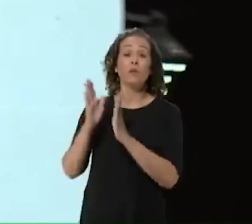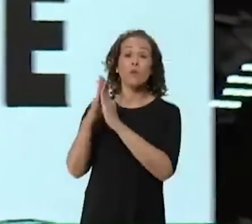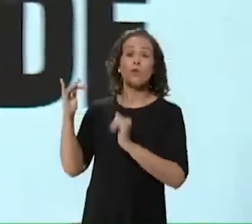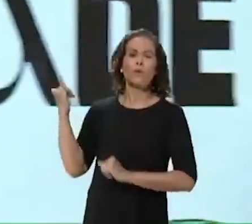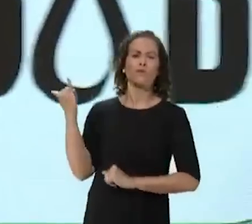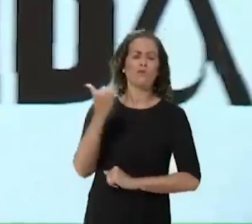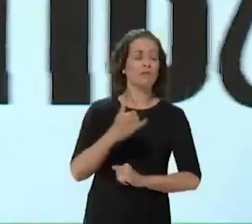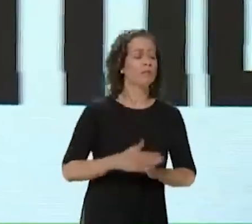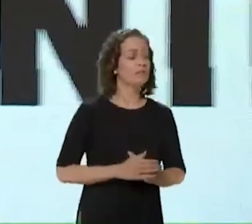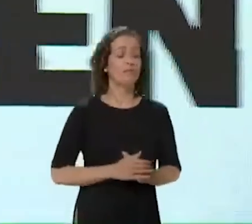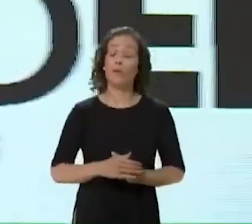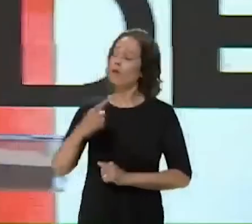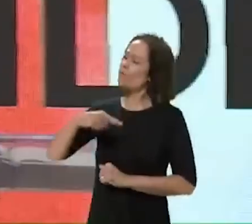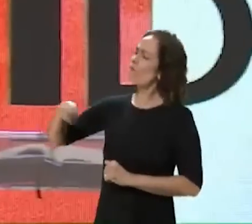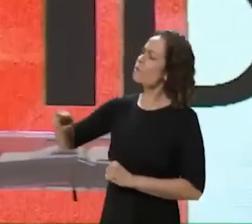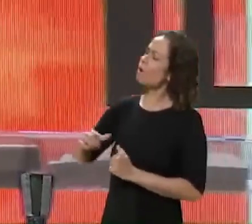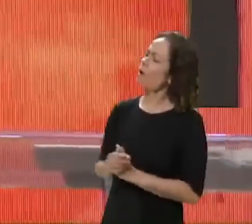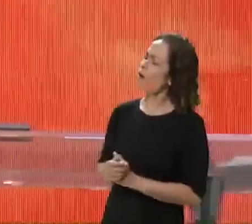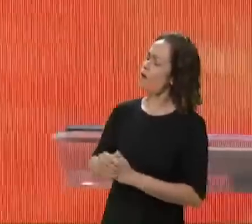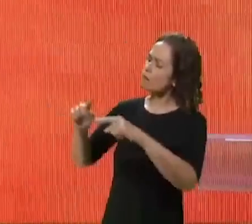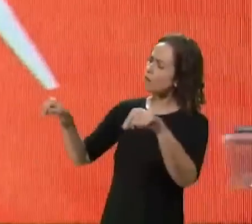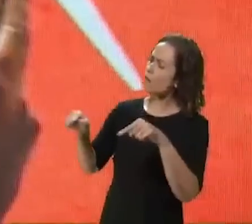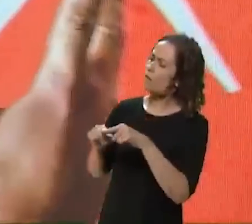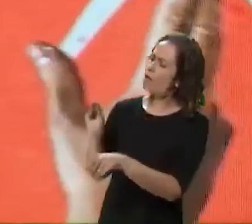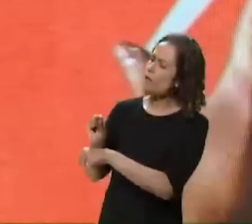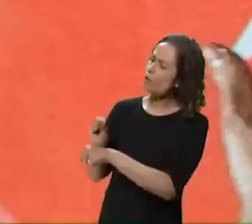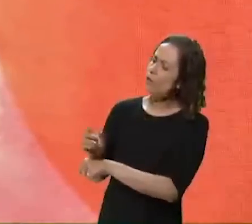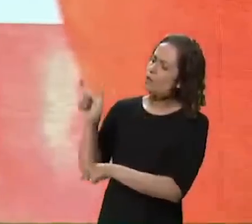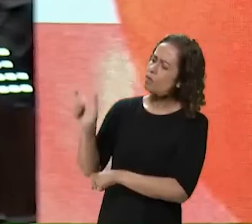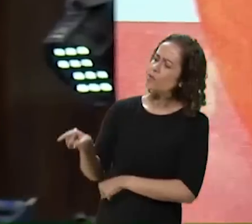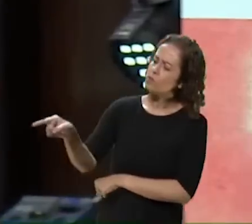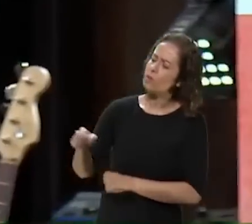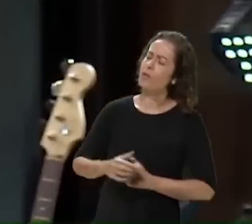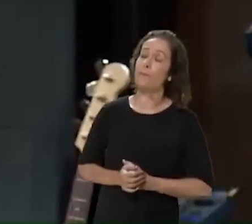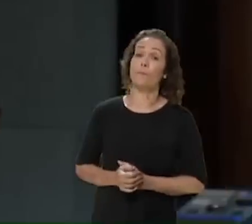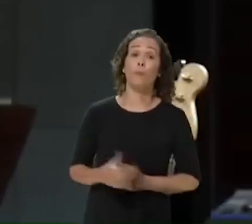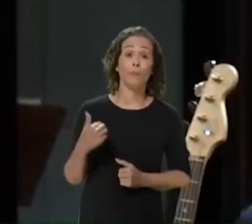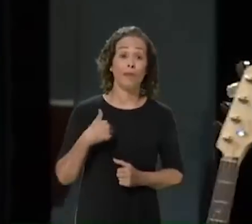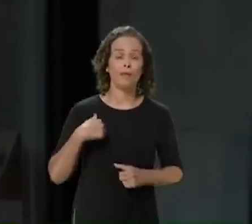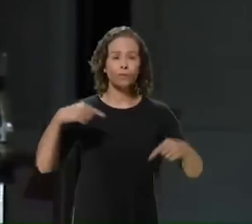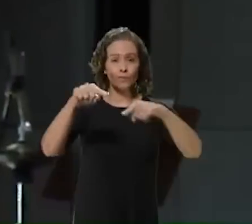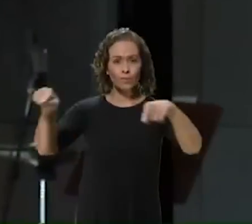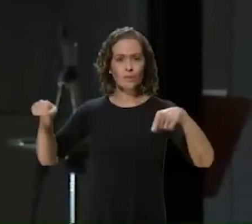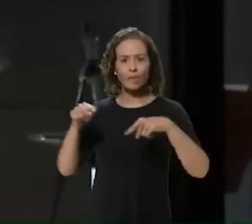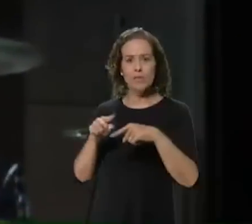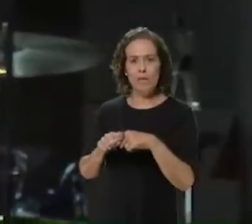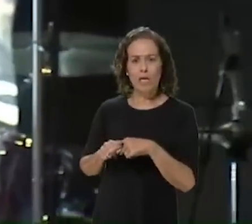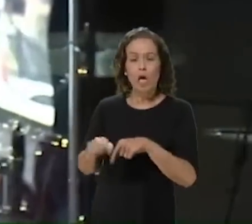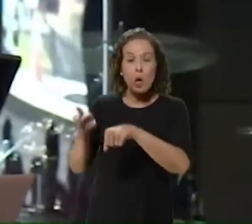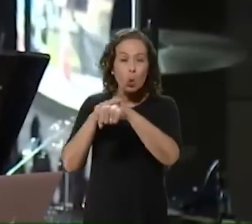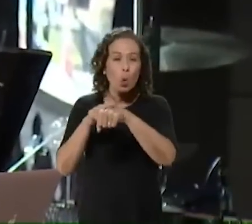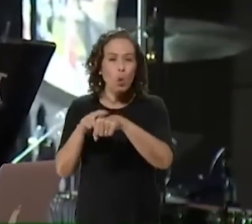precisa de ti, que dessa aqui cuido eu. Aí a Patrícia chegou na sala, eu estava roxo, sem ar, e ia